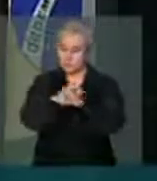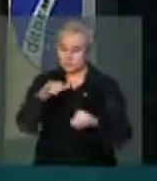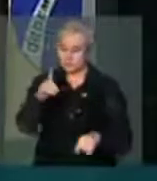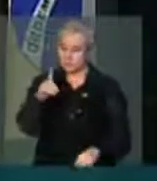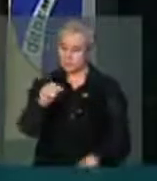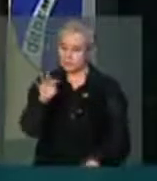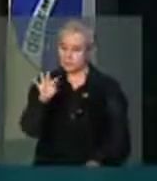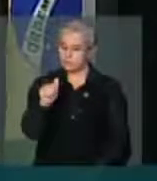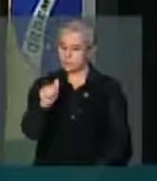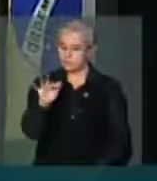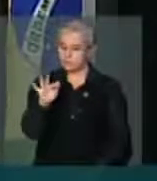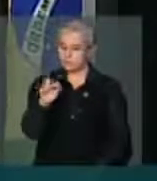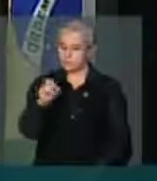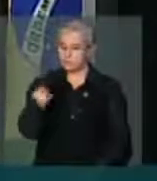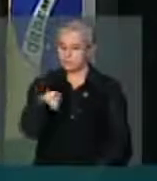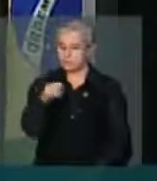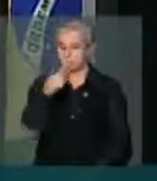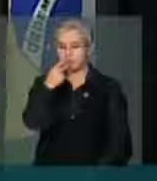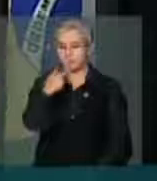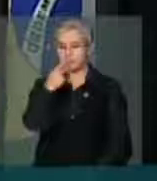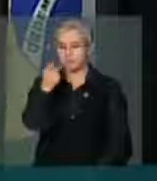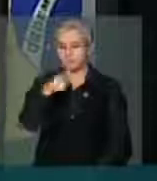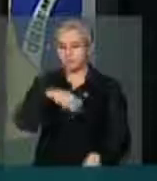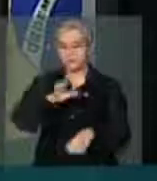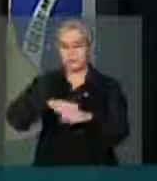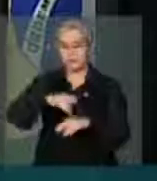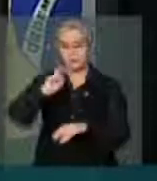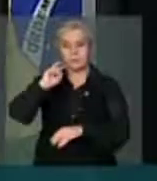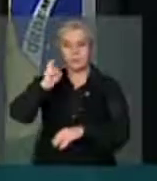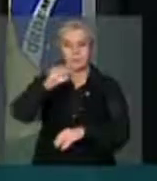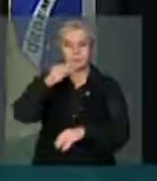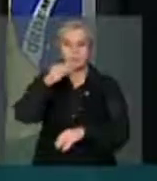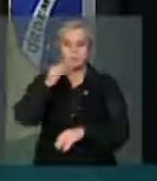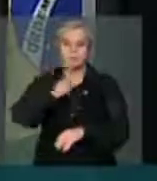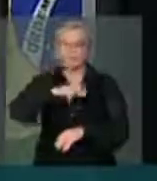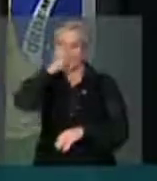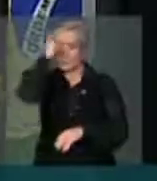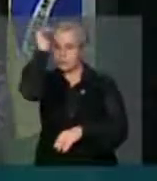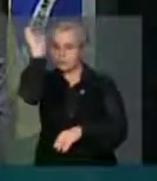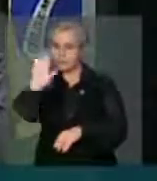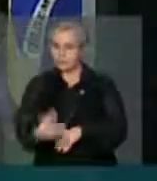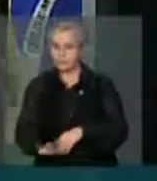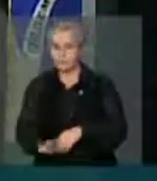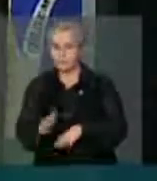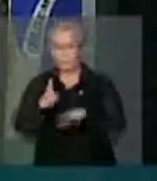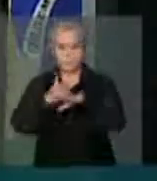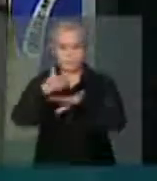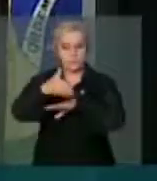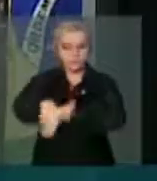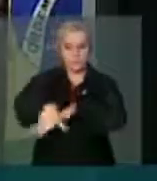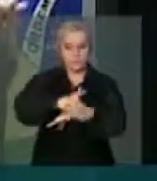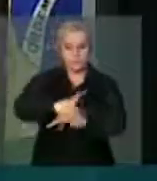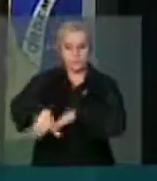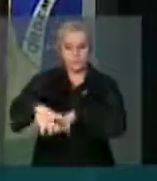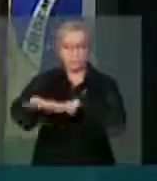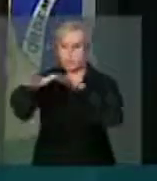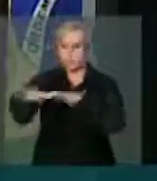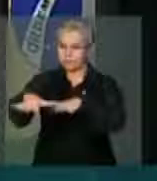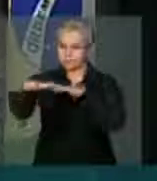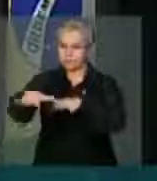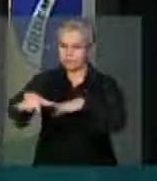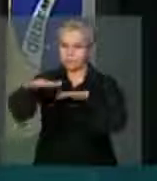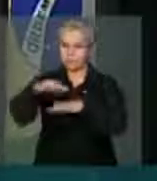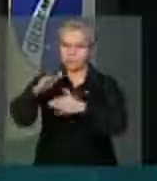estima que mais de 5 milhões de brasileiros foram às ruas em